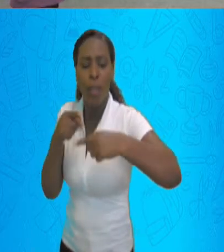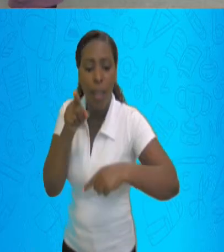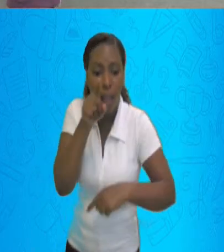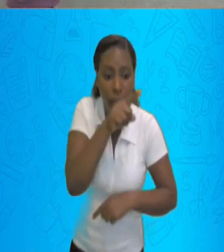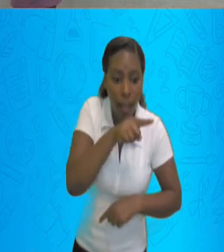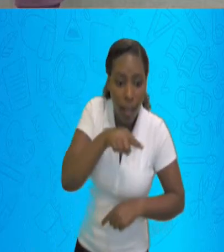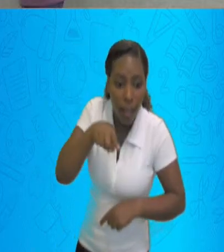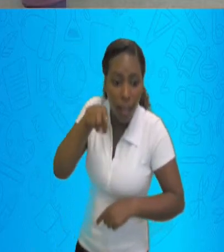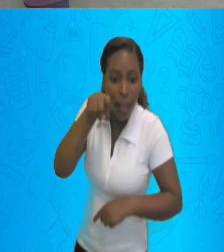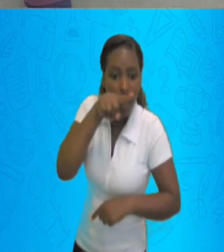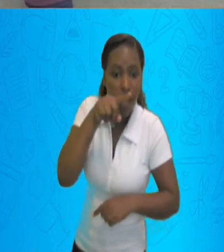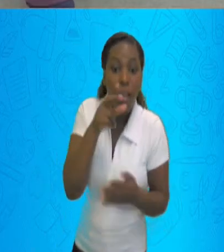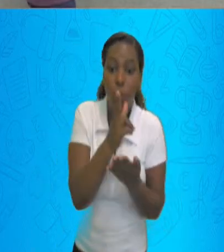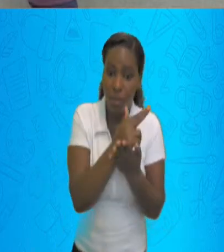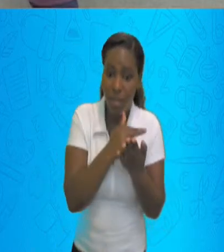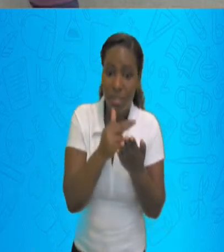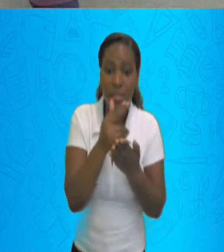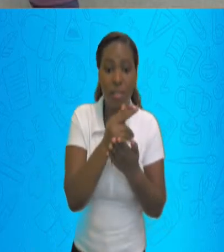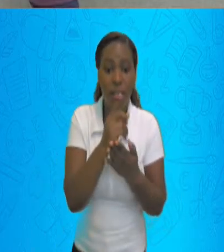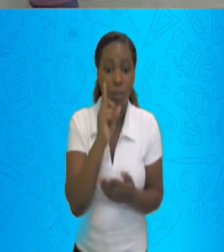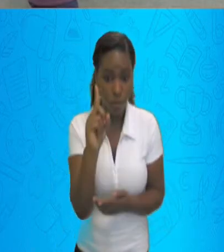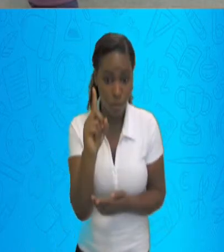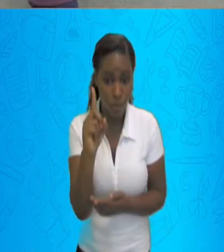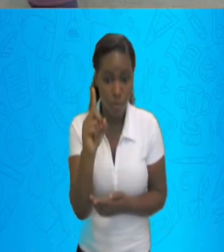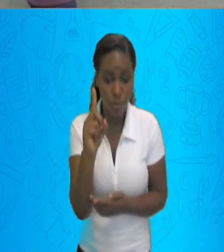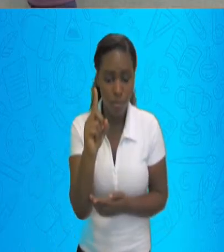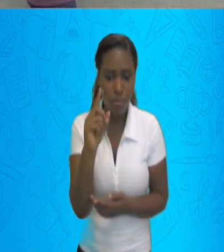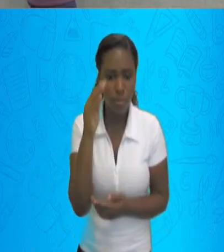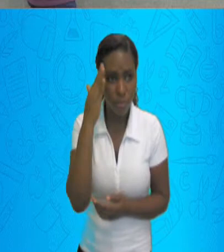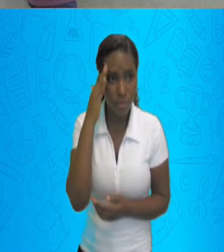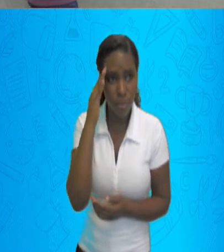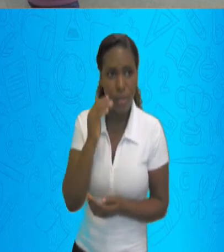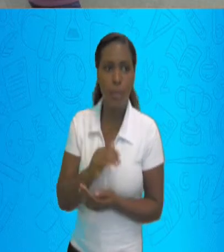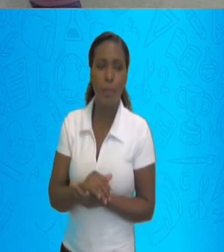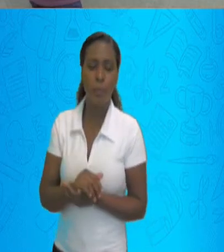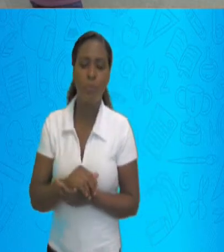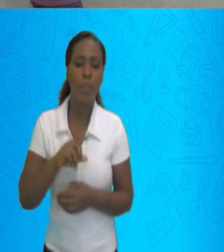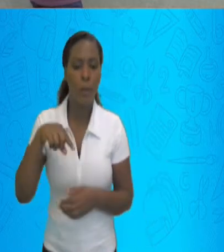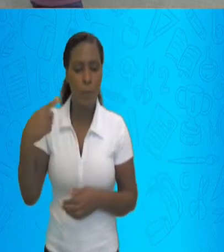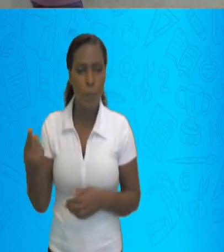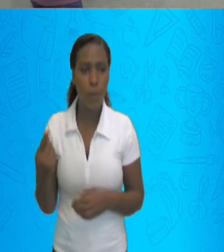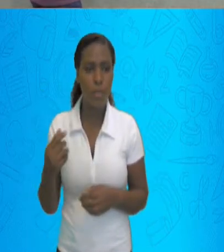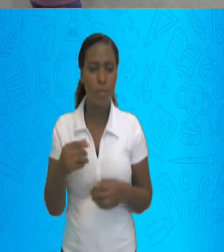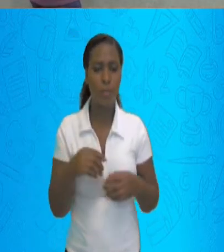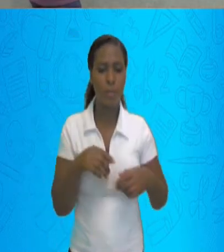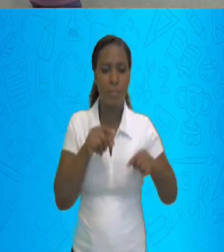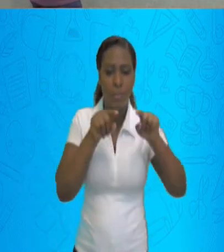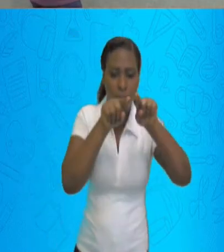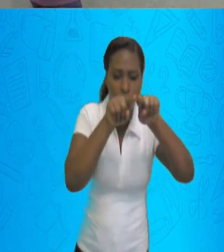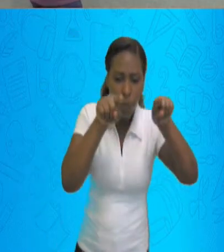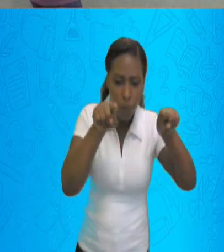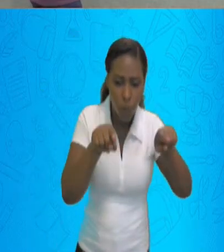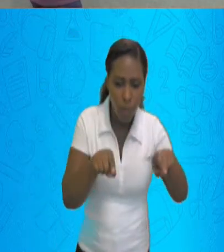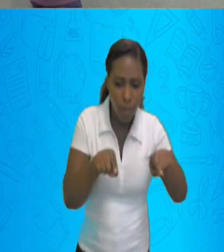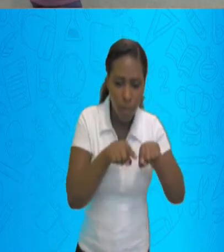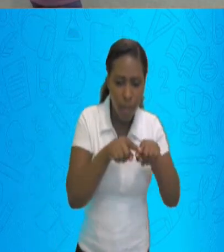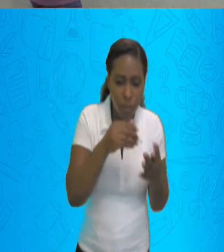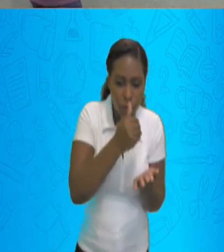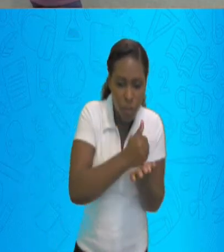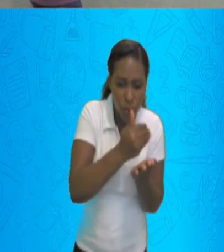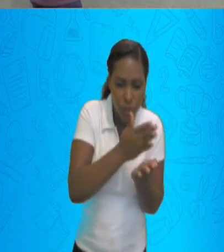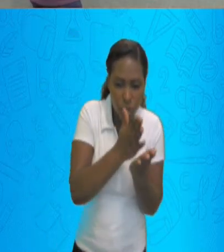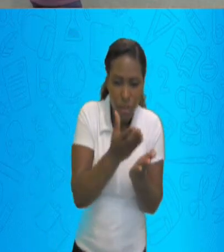próximo exemplo, eu tenho um inteiro que foi fracionado em 6 partes. Se nós pegarmos aqui e comermos